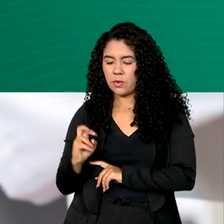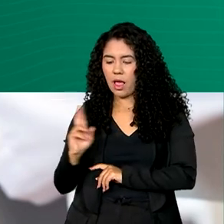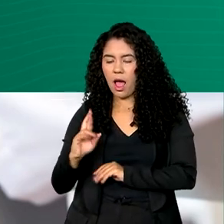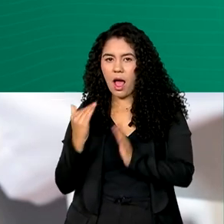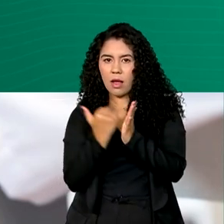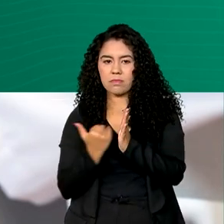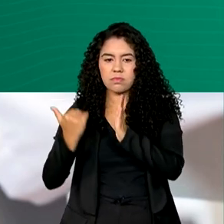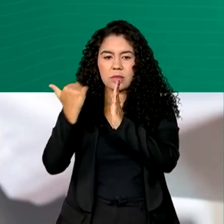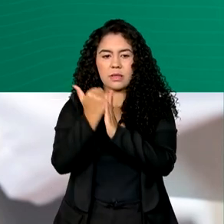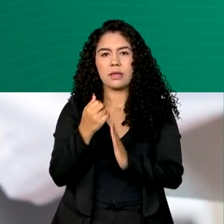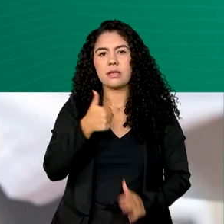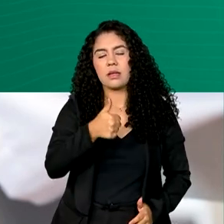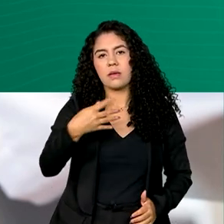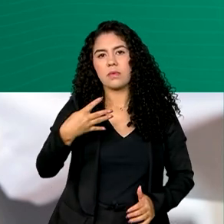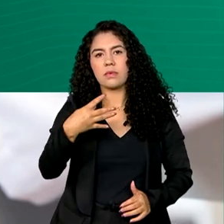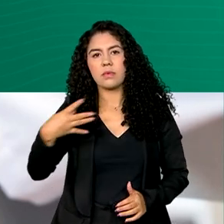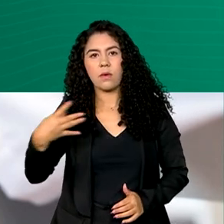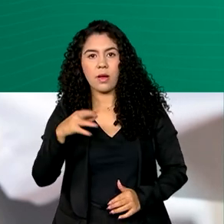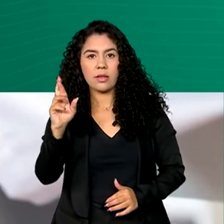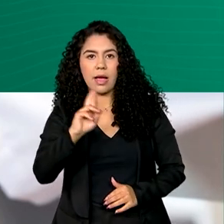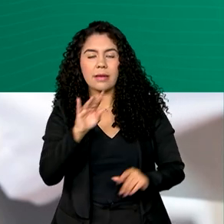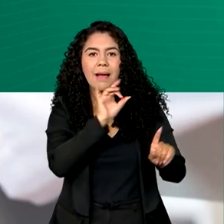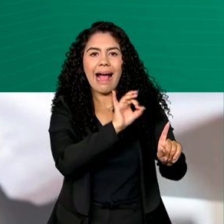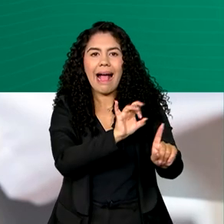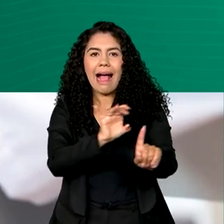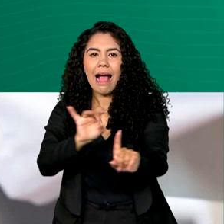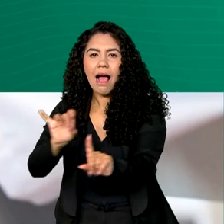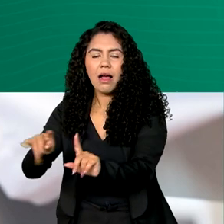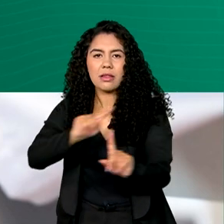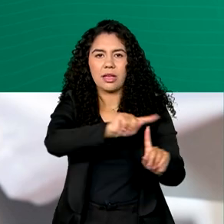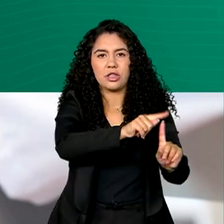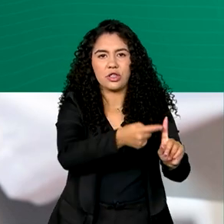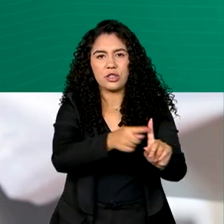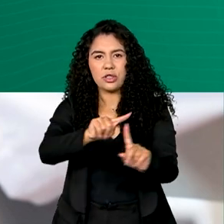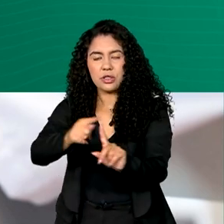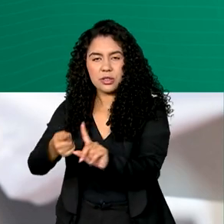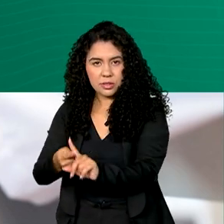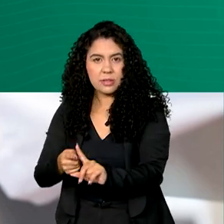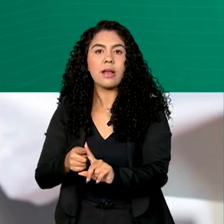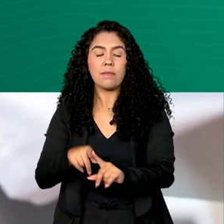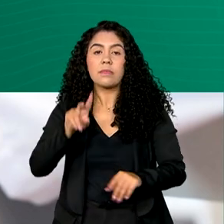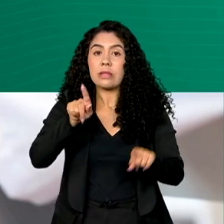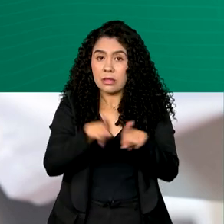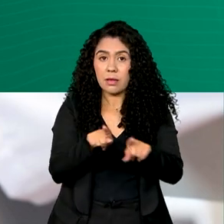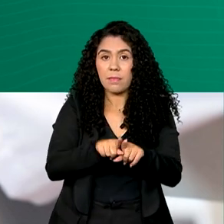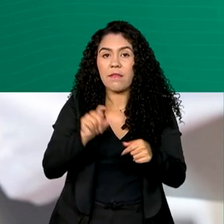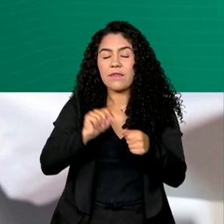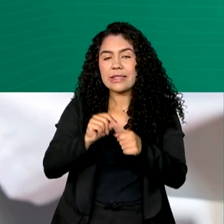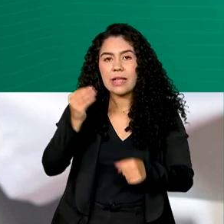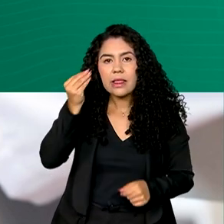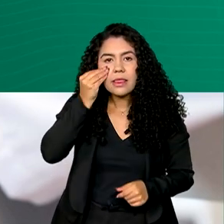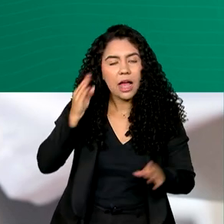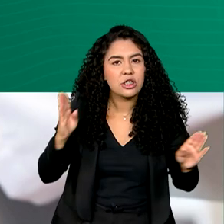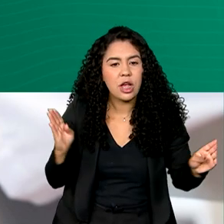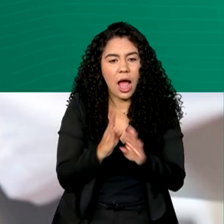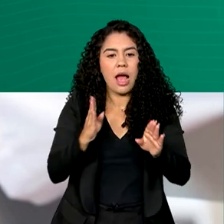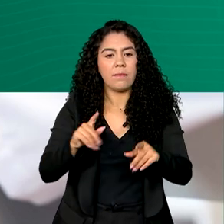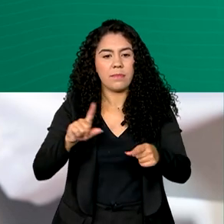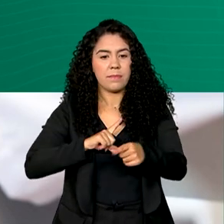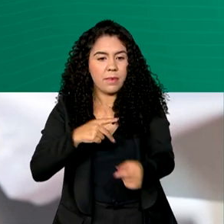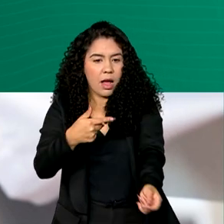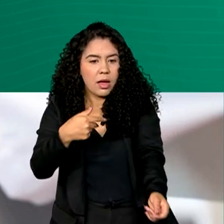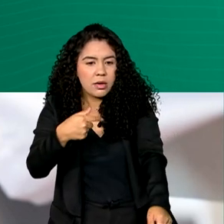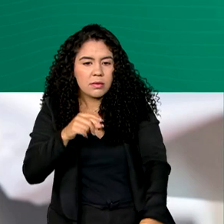R$ 144,00 por gestante. O pré-natal passará a ter testes rápidos para